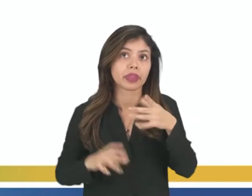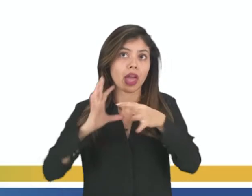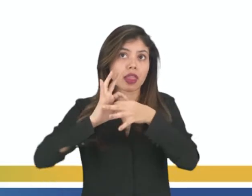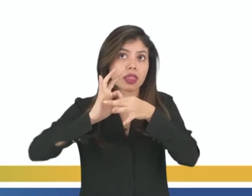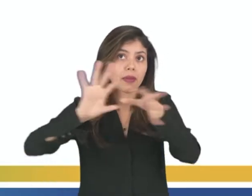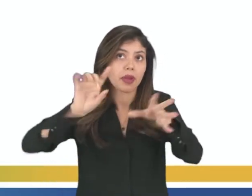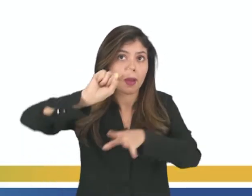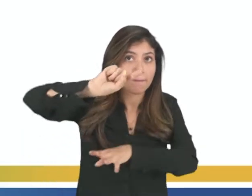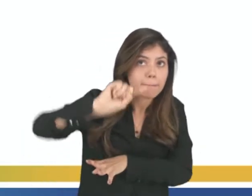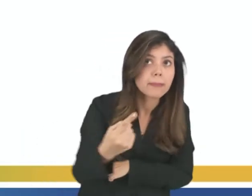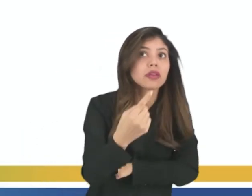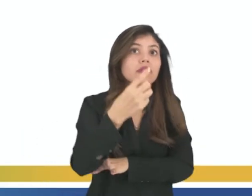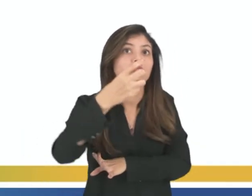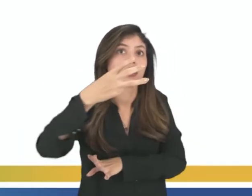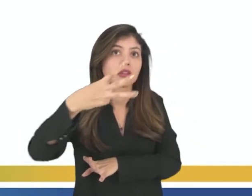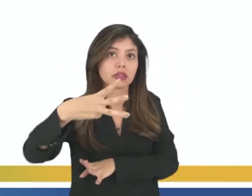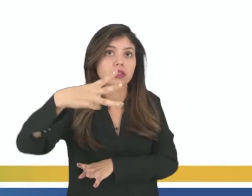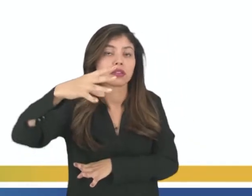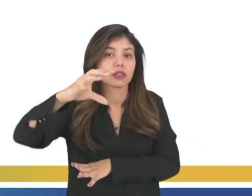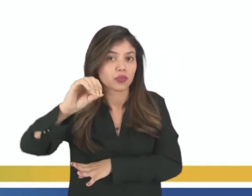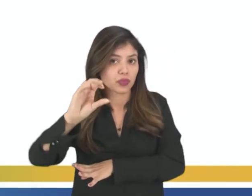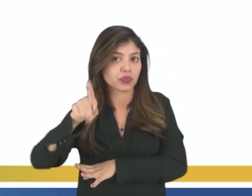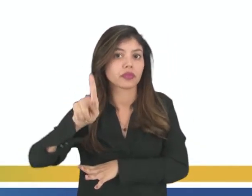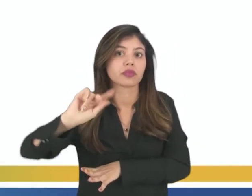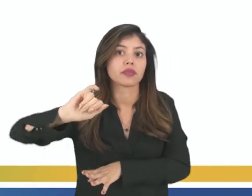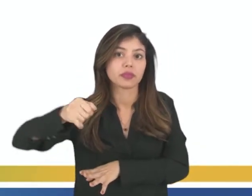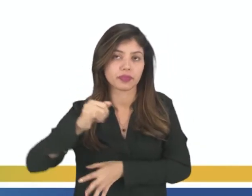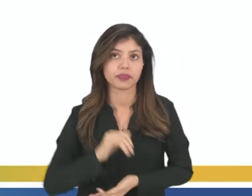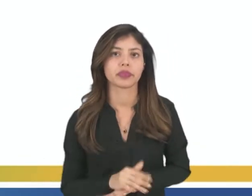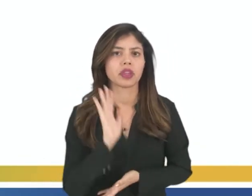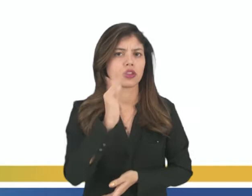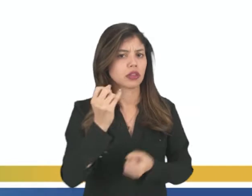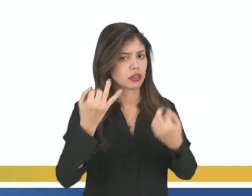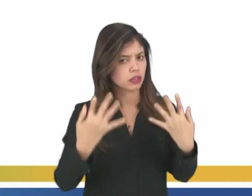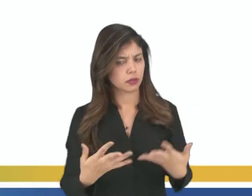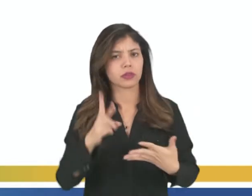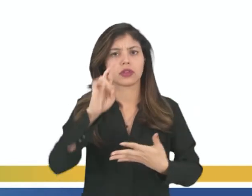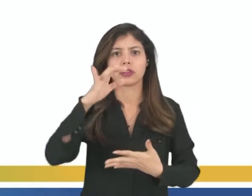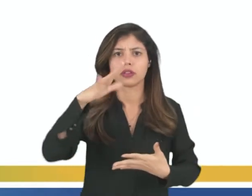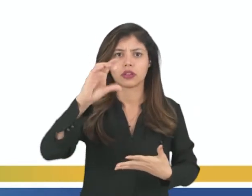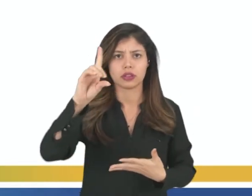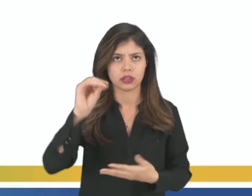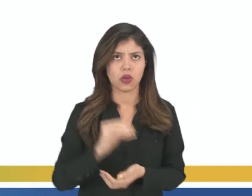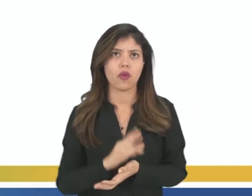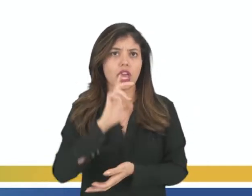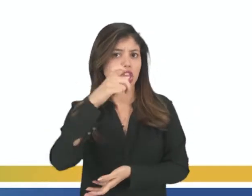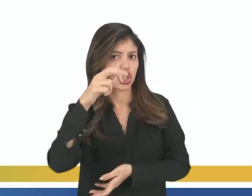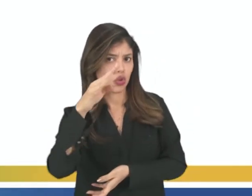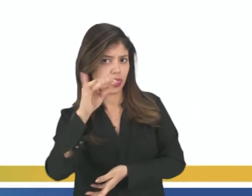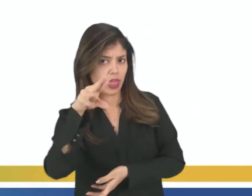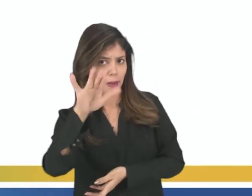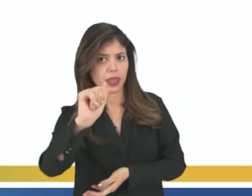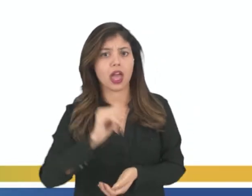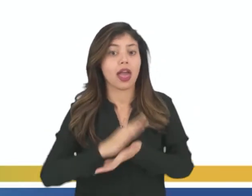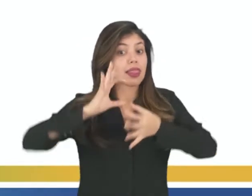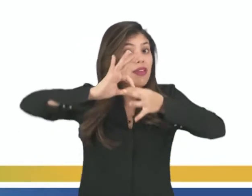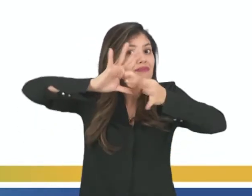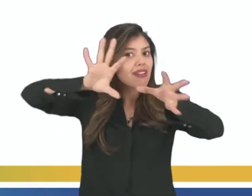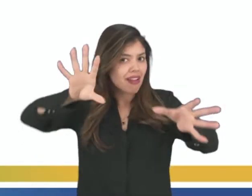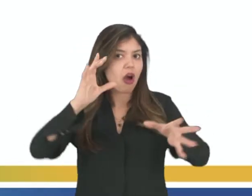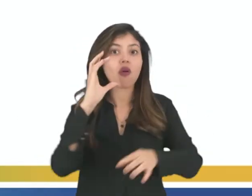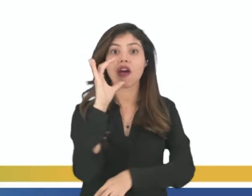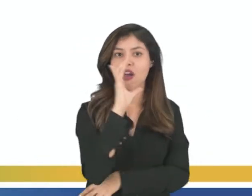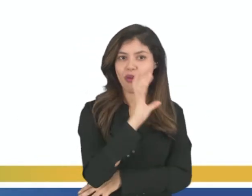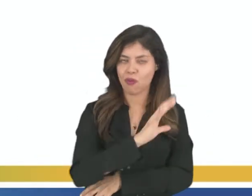libera 1.300 kJ. Isso aqui já me diz que a minha reação ela é uma reação exotérmica, ela vai liberar calor. A